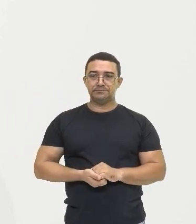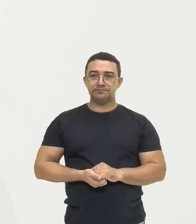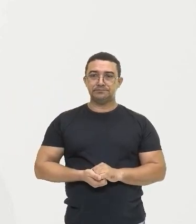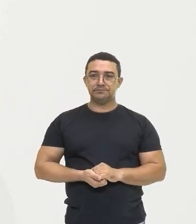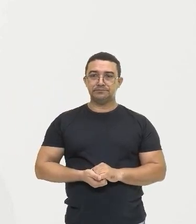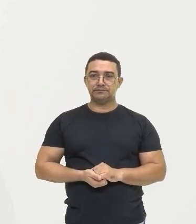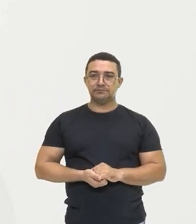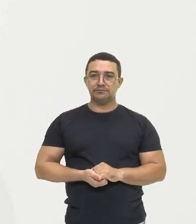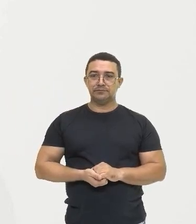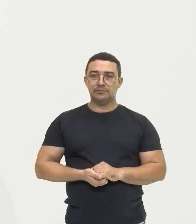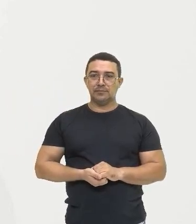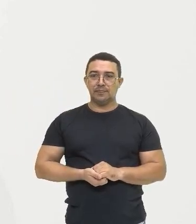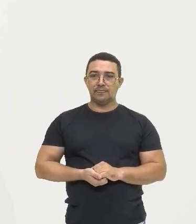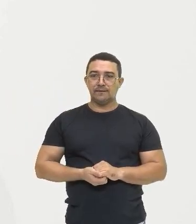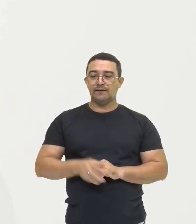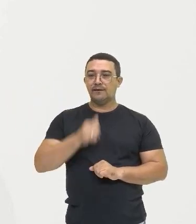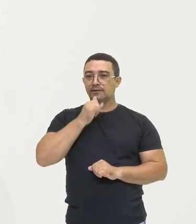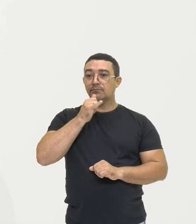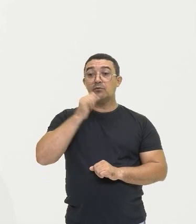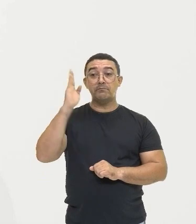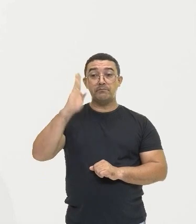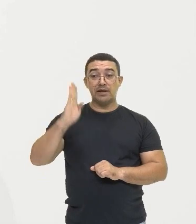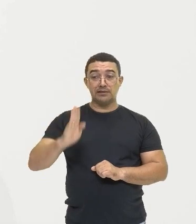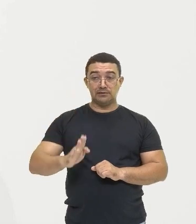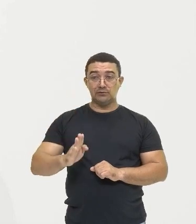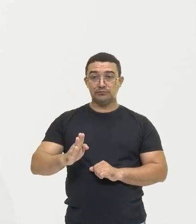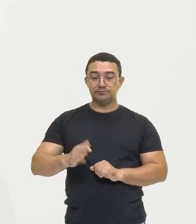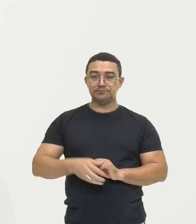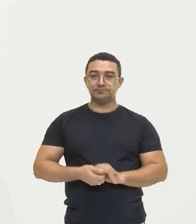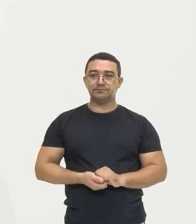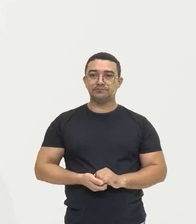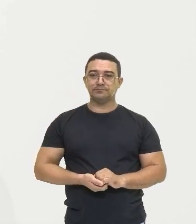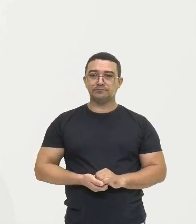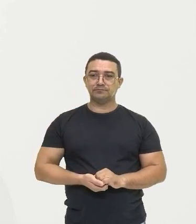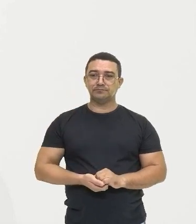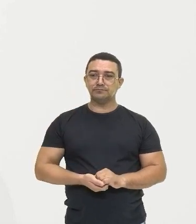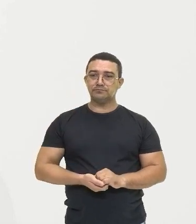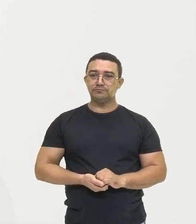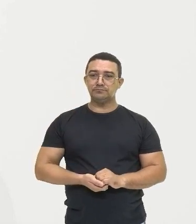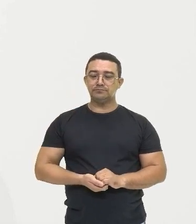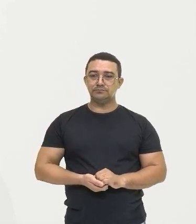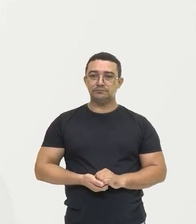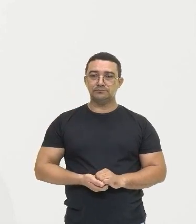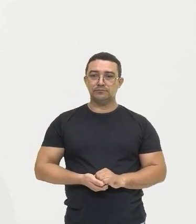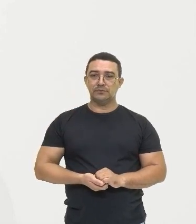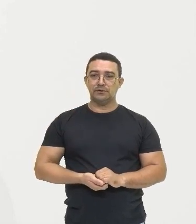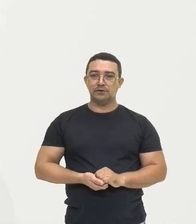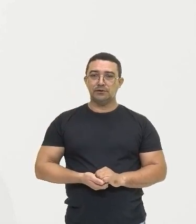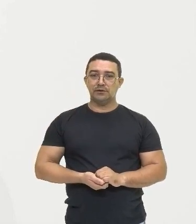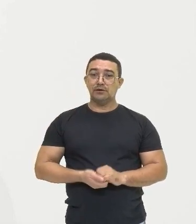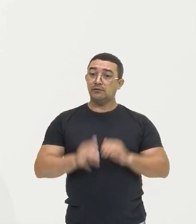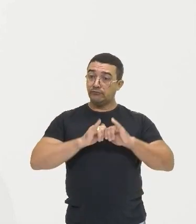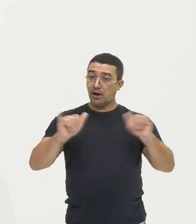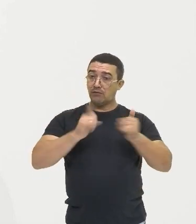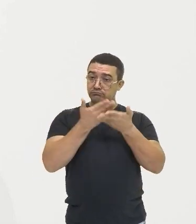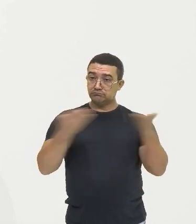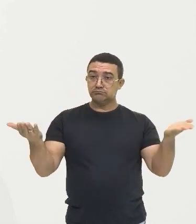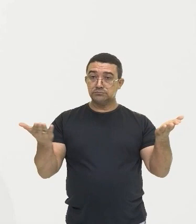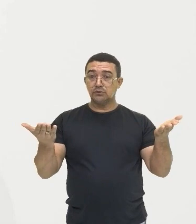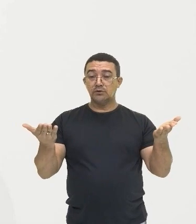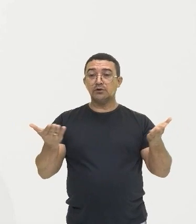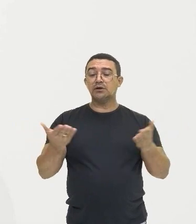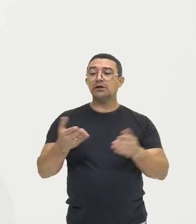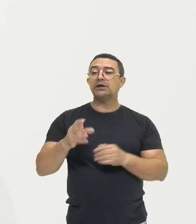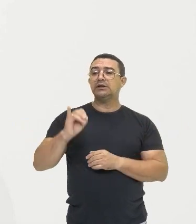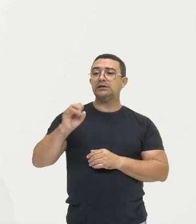0,799. É o caso do Brasil, tudo bem? Agora eu vou dizer uma coisa para vocês, turma. Ter o IDH